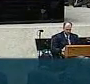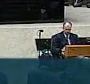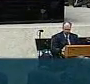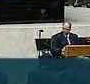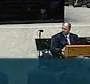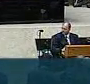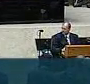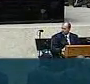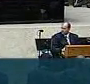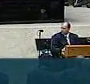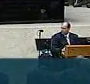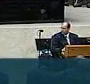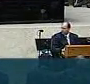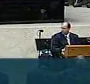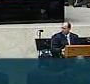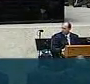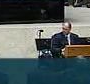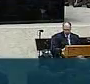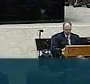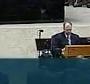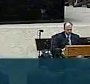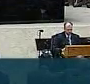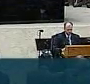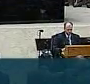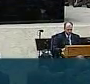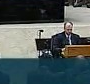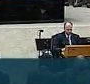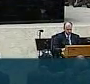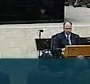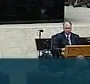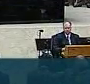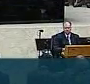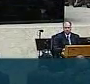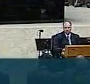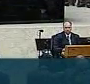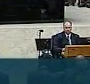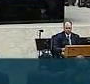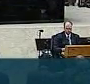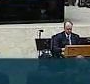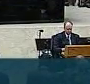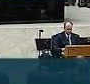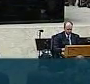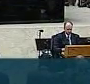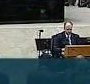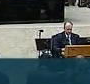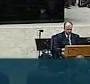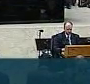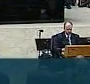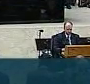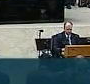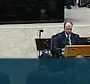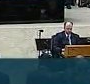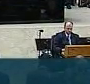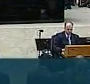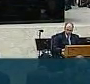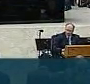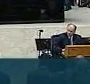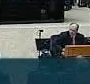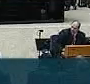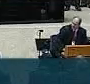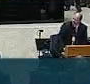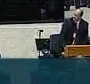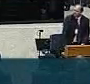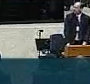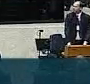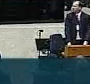Deputado Júlio, eu gostaria de fazer um destaque ao item B, que diz que os requerimentos de retirada